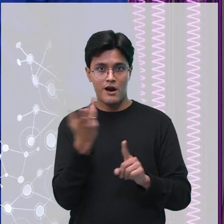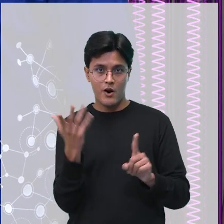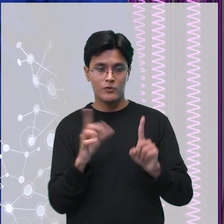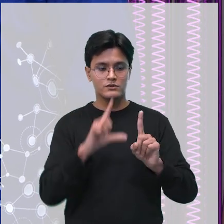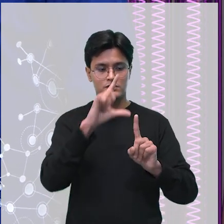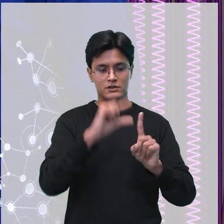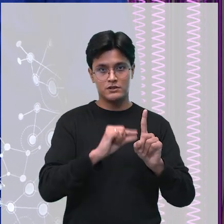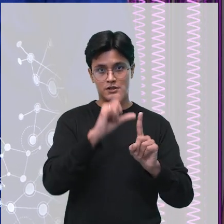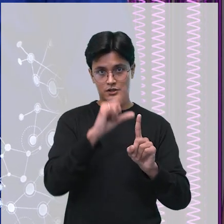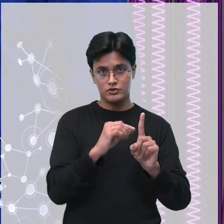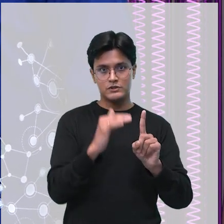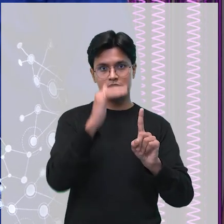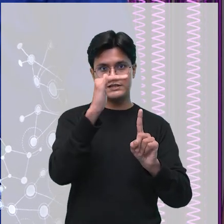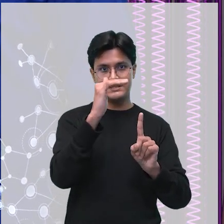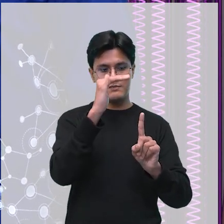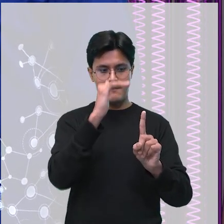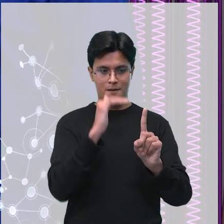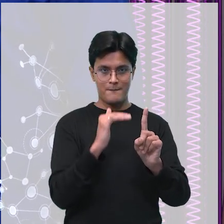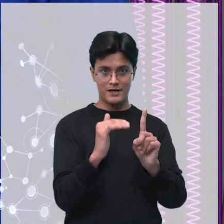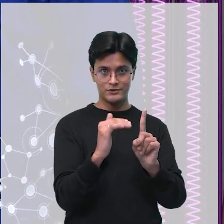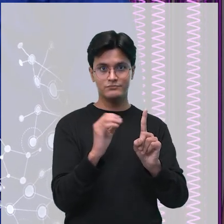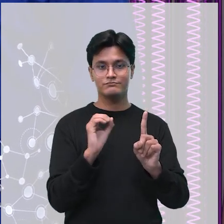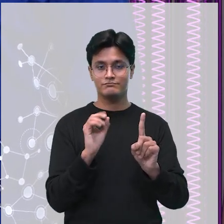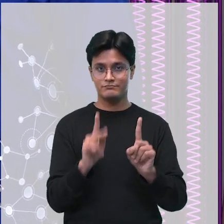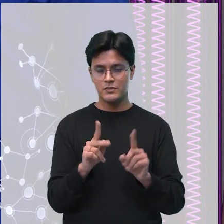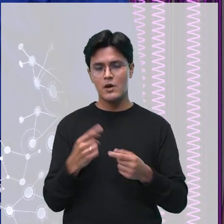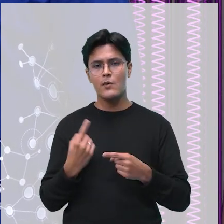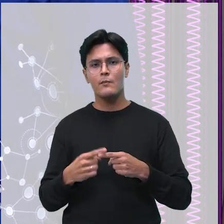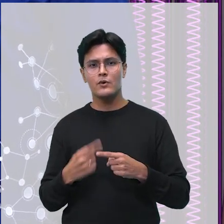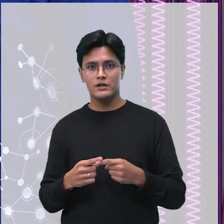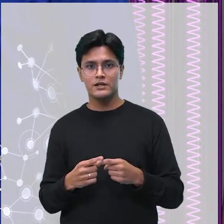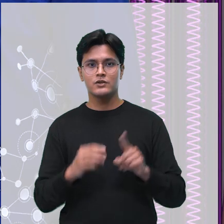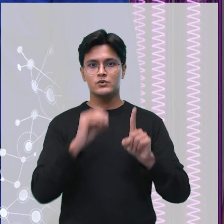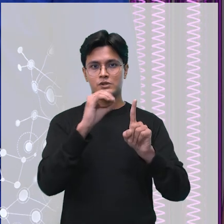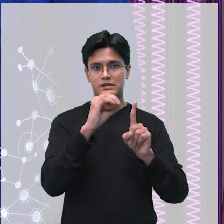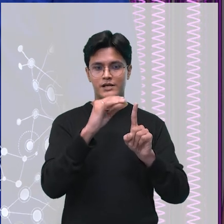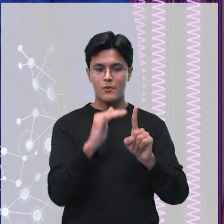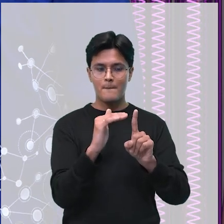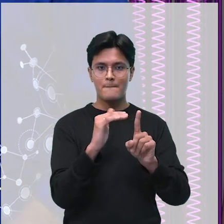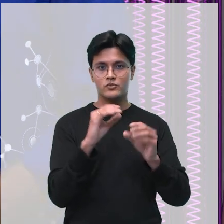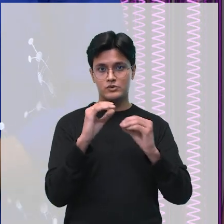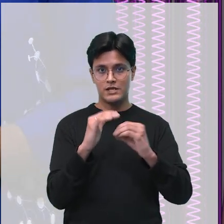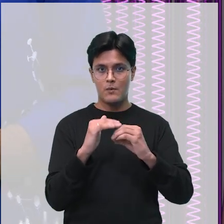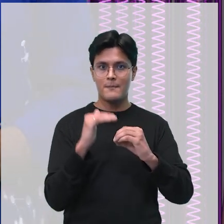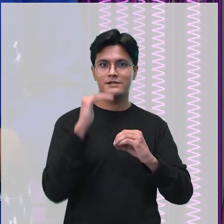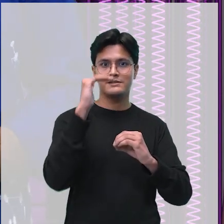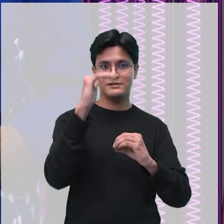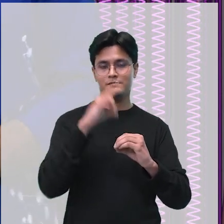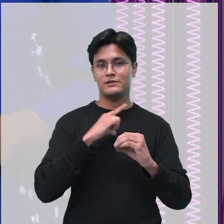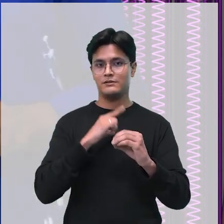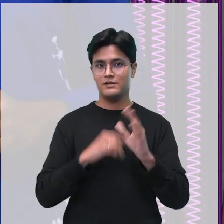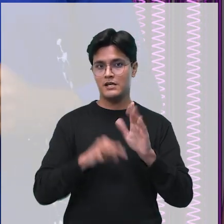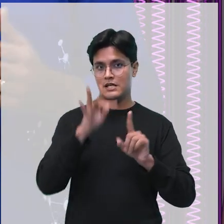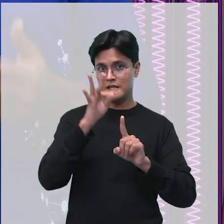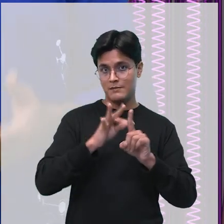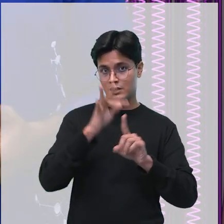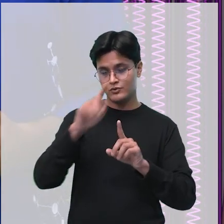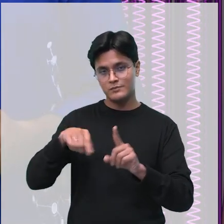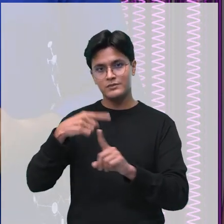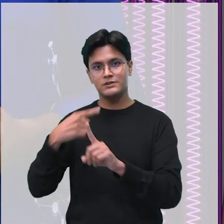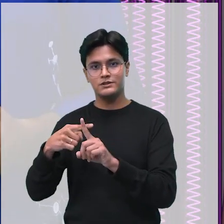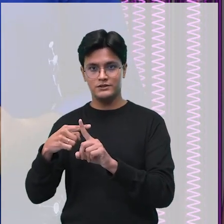daqui para baixo tá bom porque do zero para cima nós já temos as temperaturas